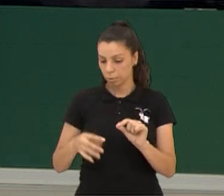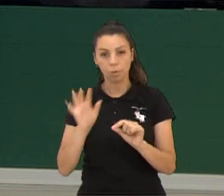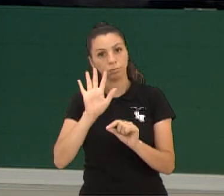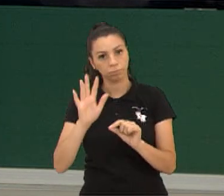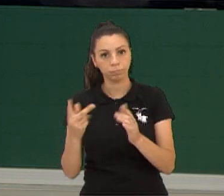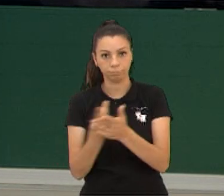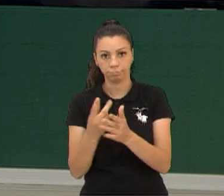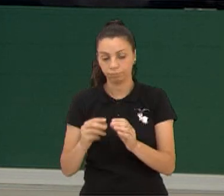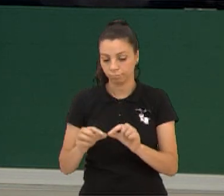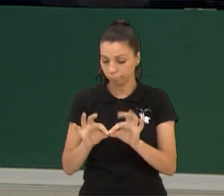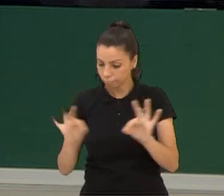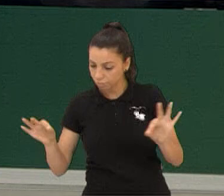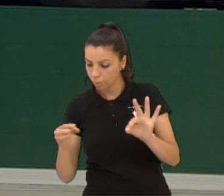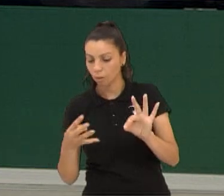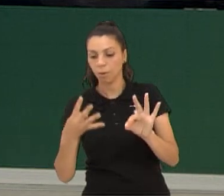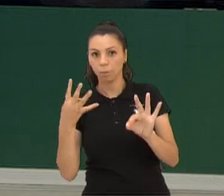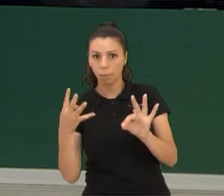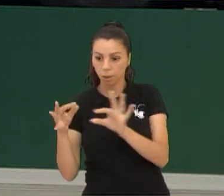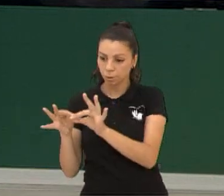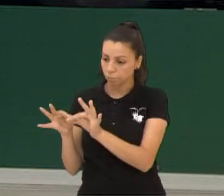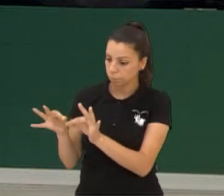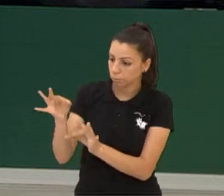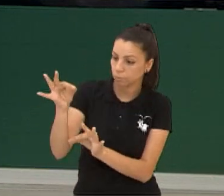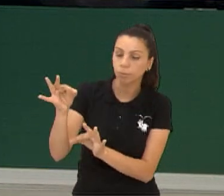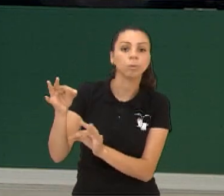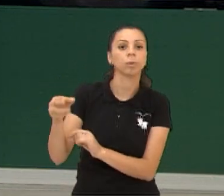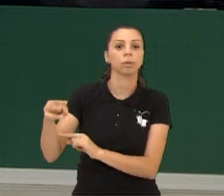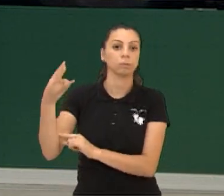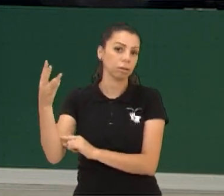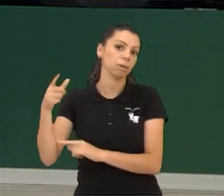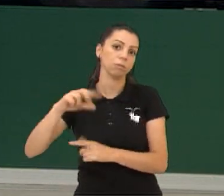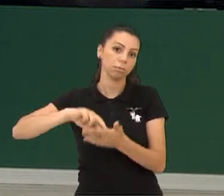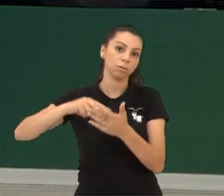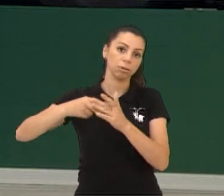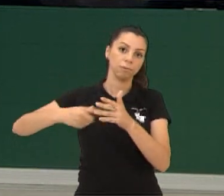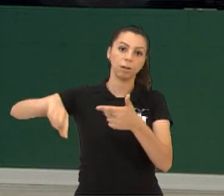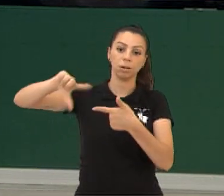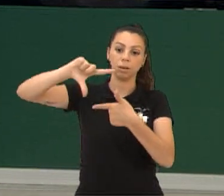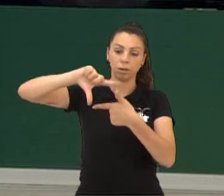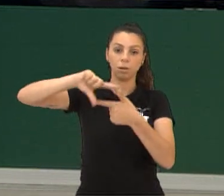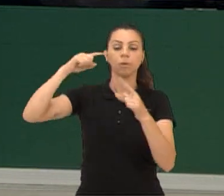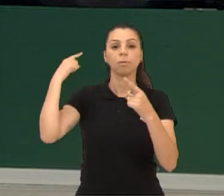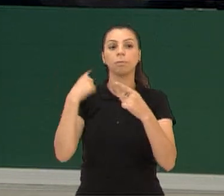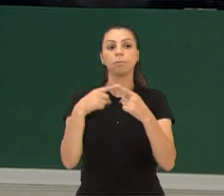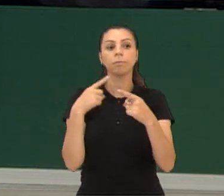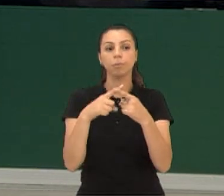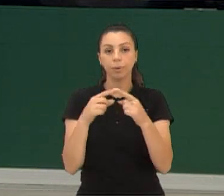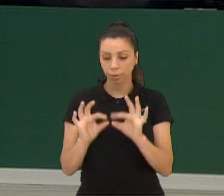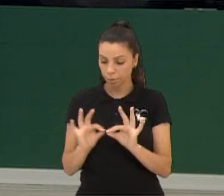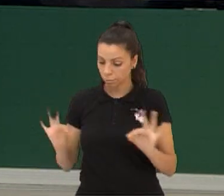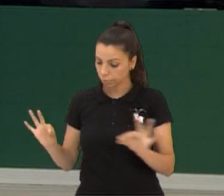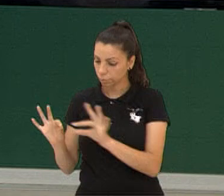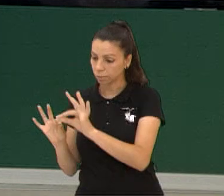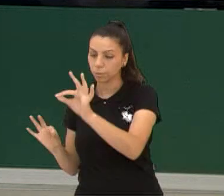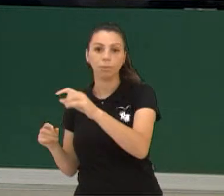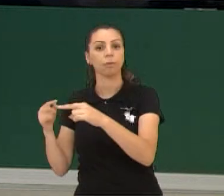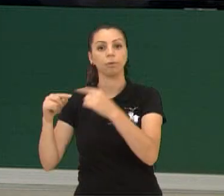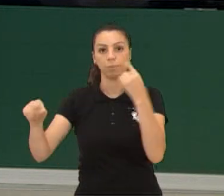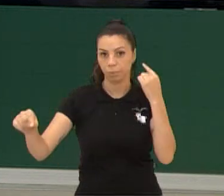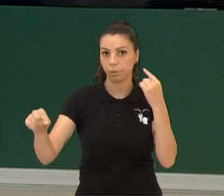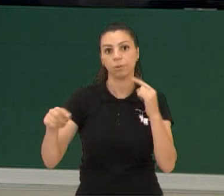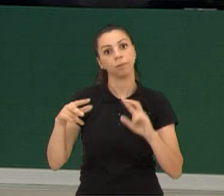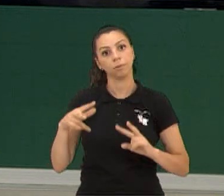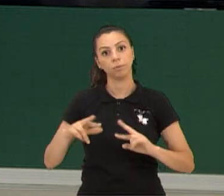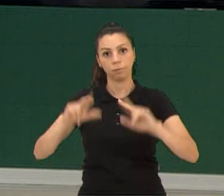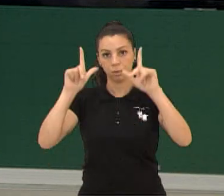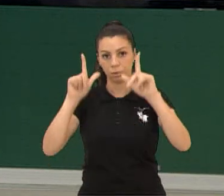4 por 3. É um retângulo. Por quê? As medidas dos lados não paralelos são